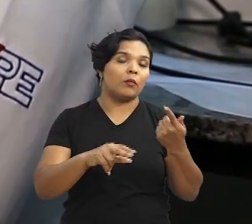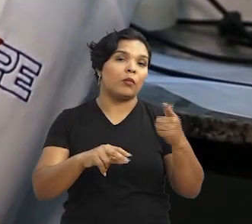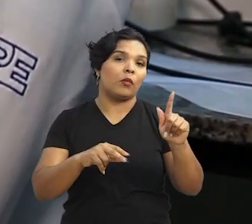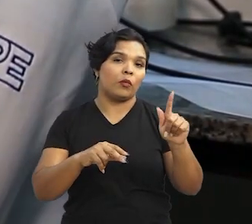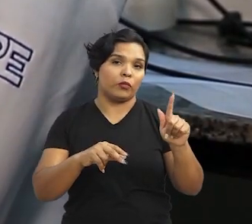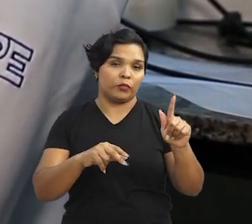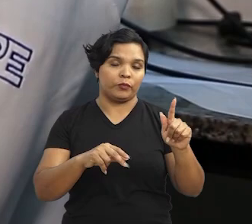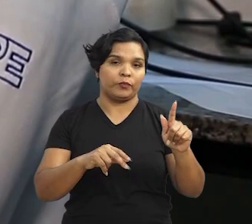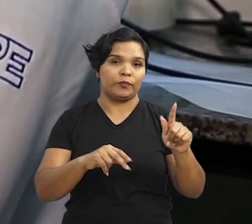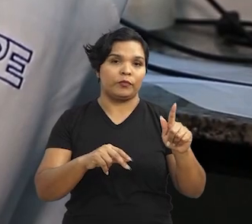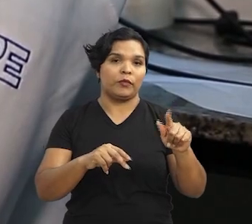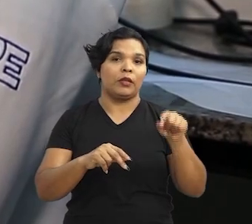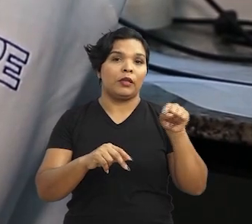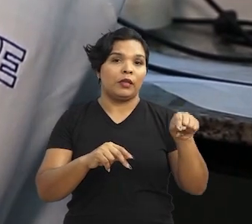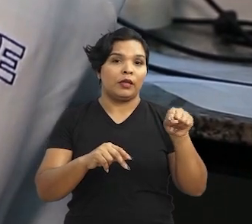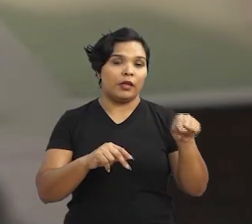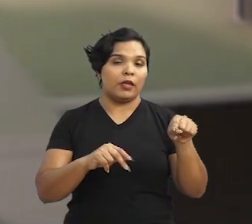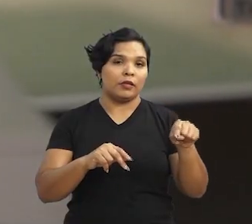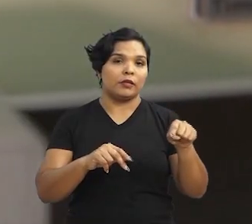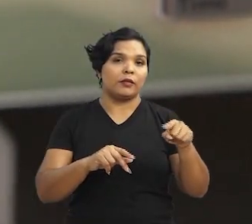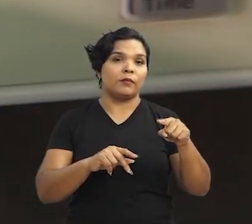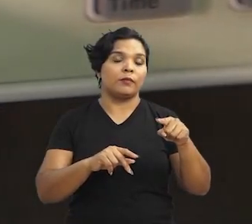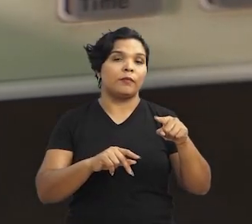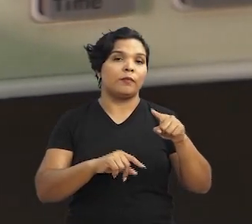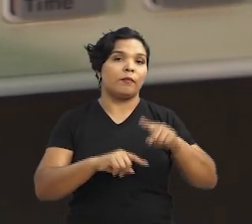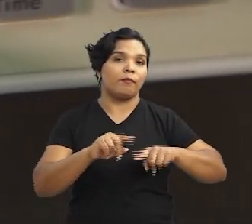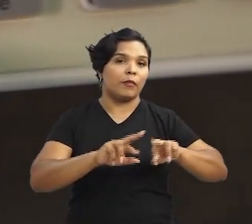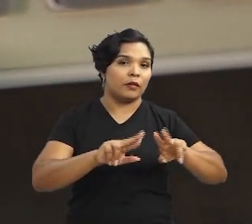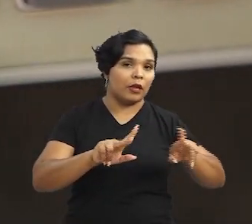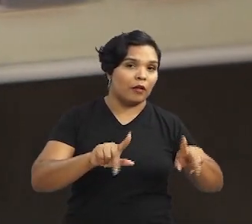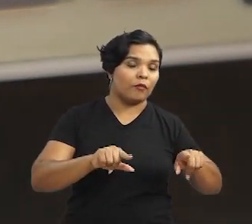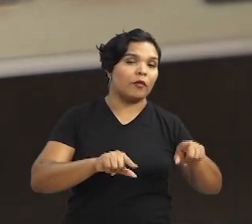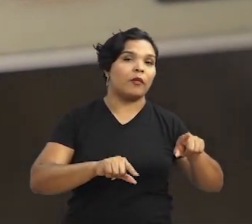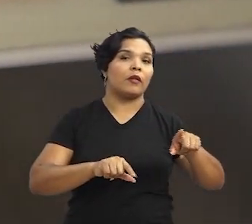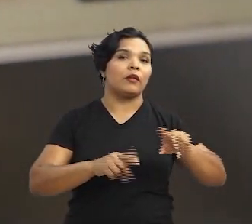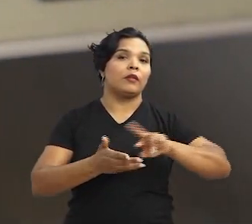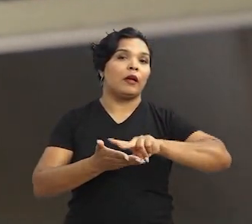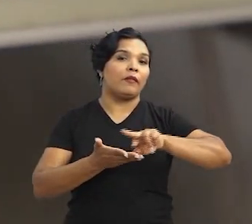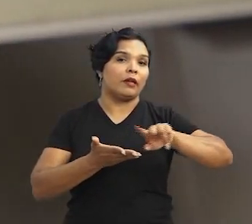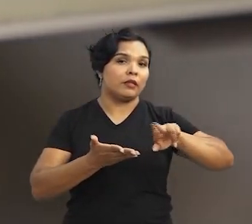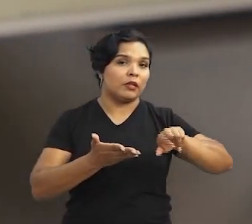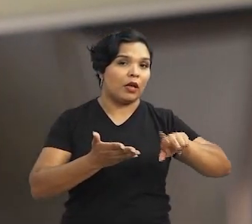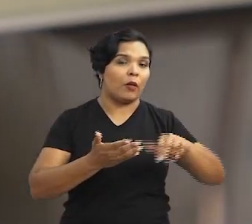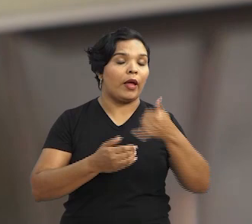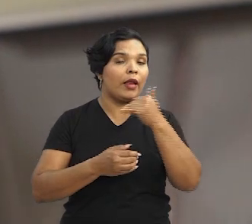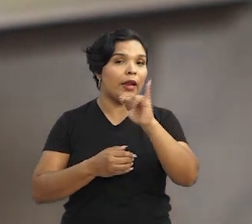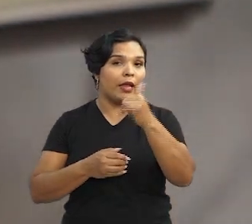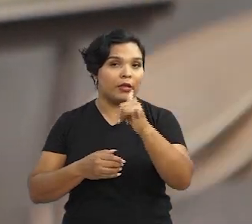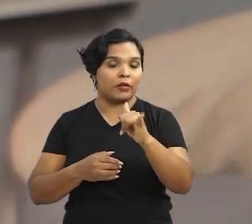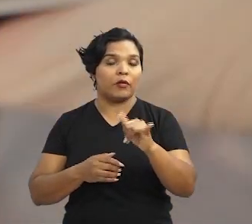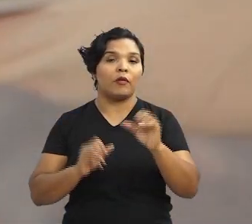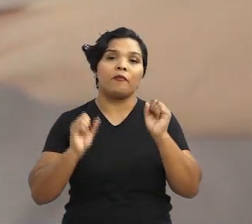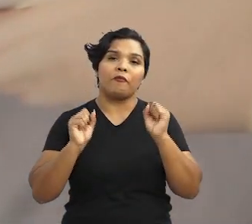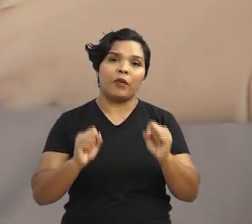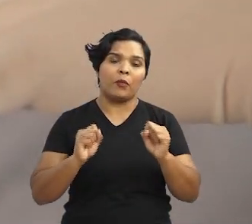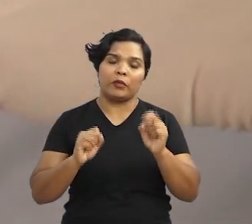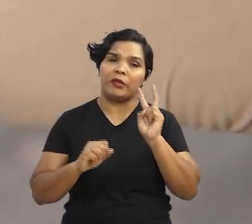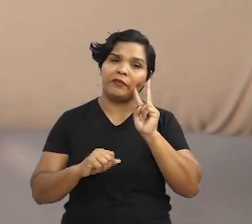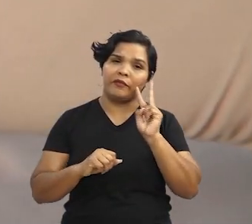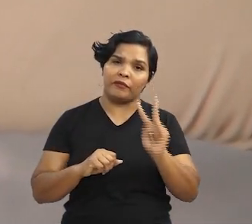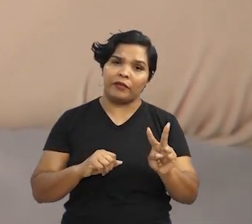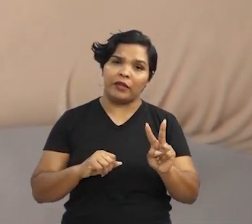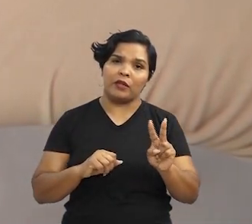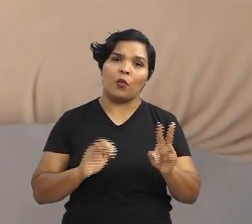transmissão para esse equipamento. E esse equipamento vai demonstrar uma variação no sinal elétrico e aí a gente